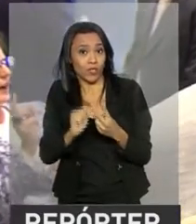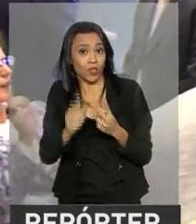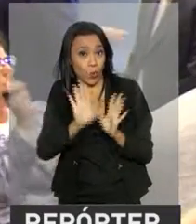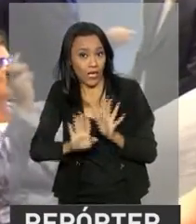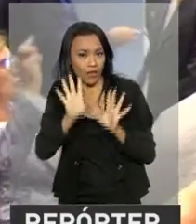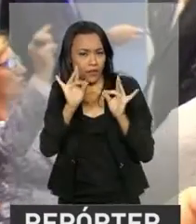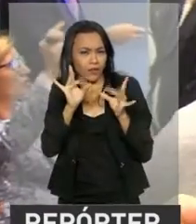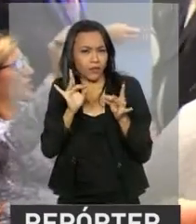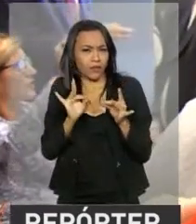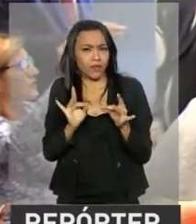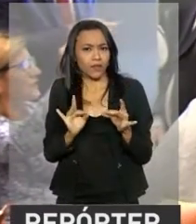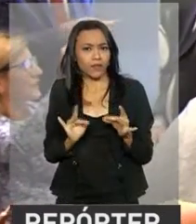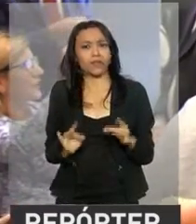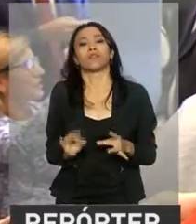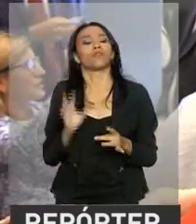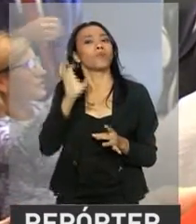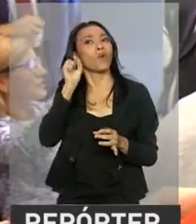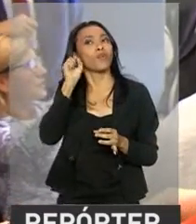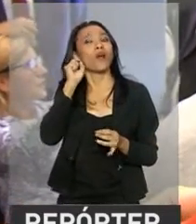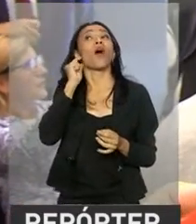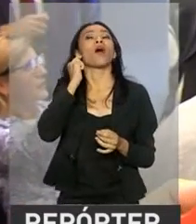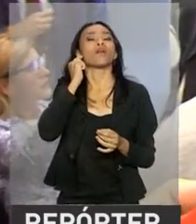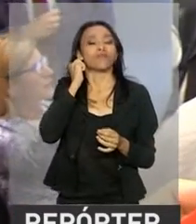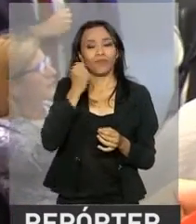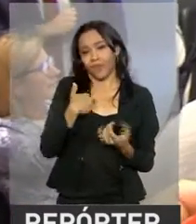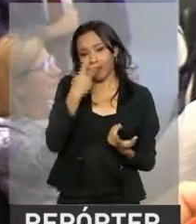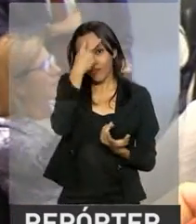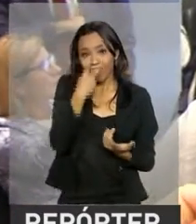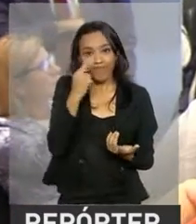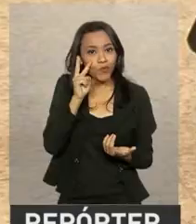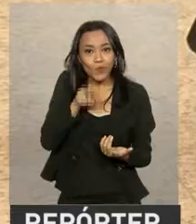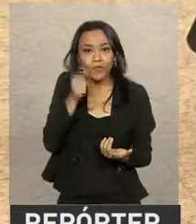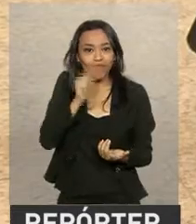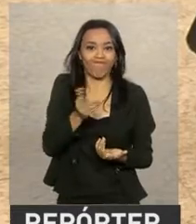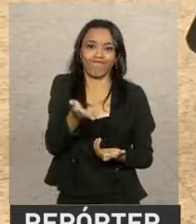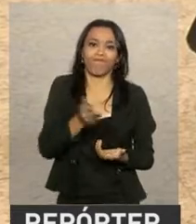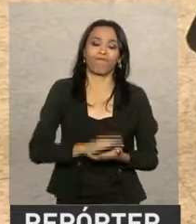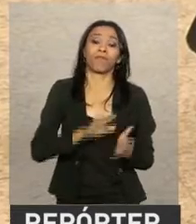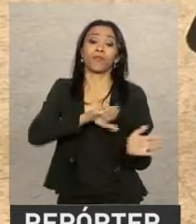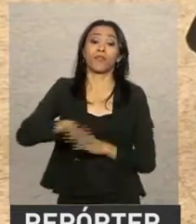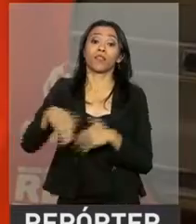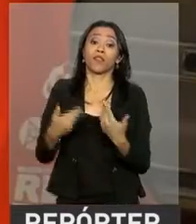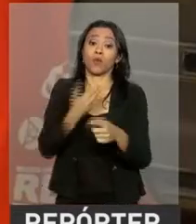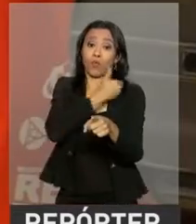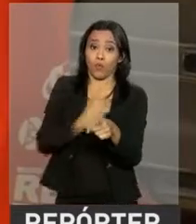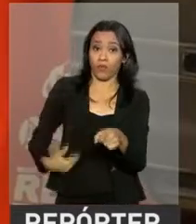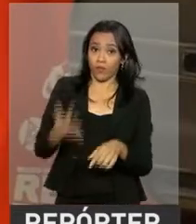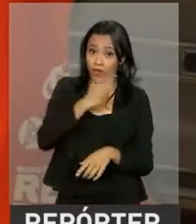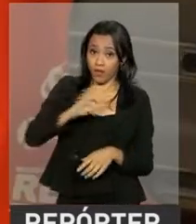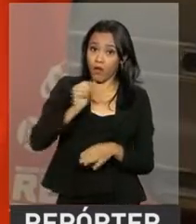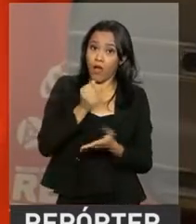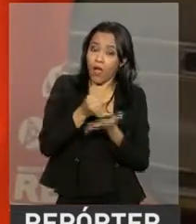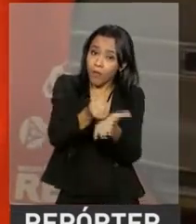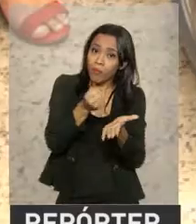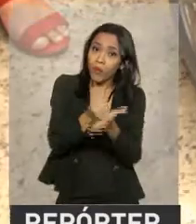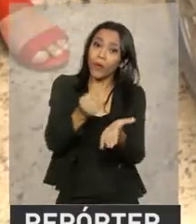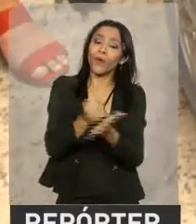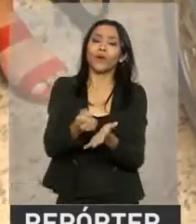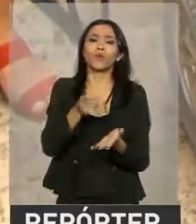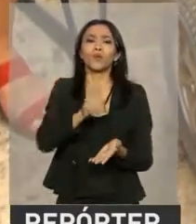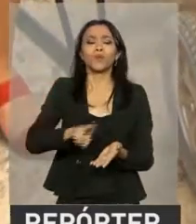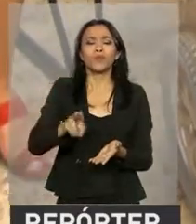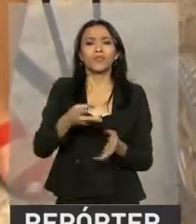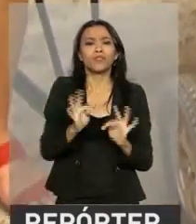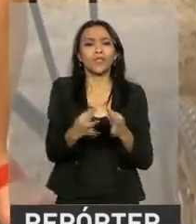cuidado, segue dessa tal maneira. Então veio mesmo para ajudar e ajudou bastante. E o governo federal apoia o desenvolvimento de